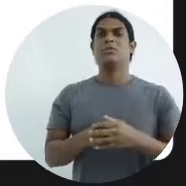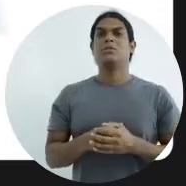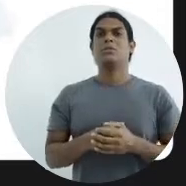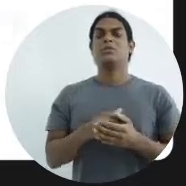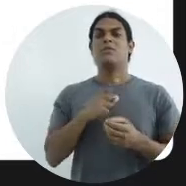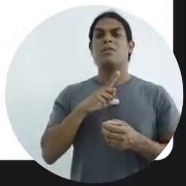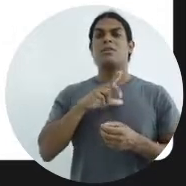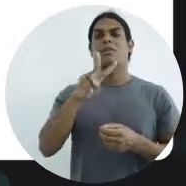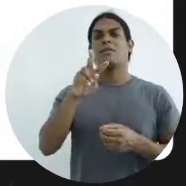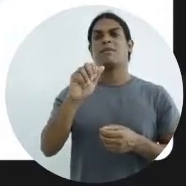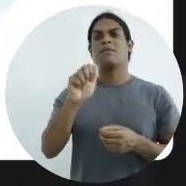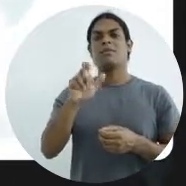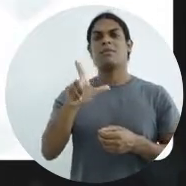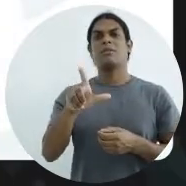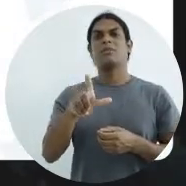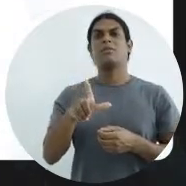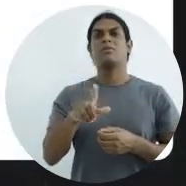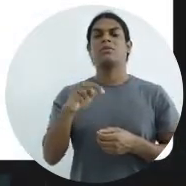ter val.